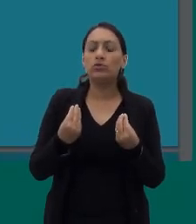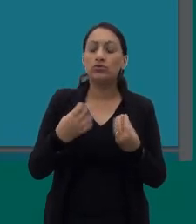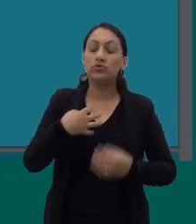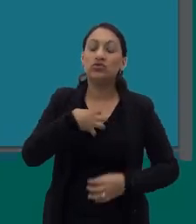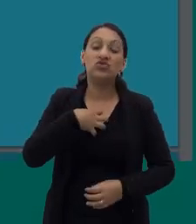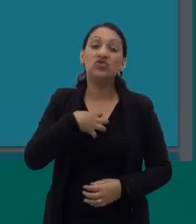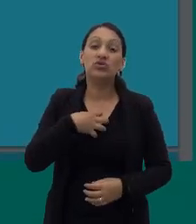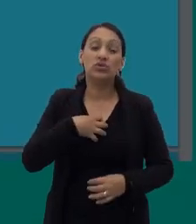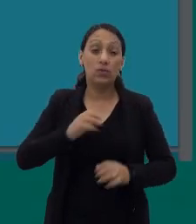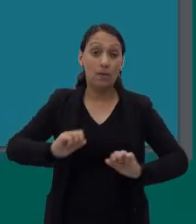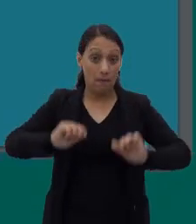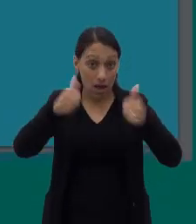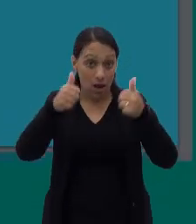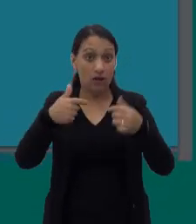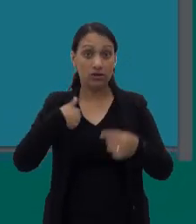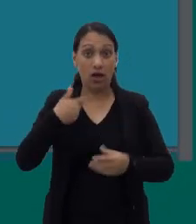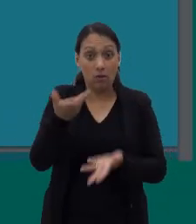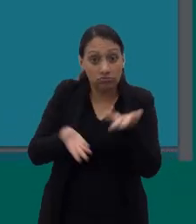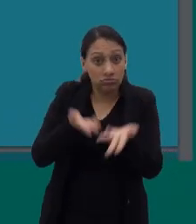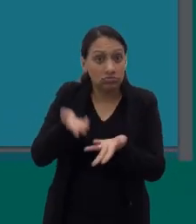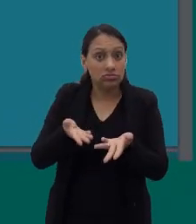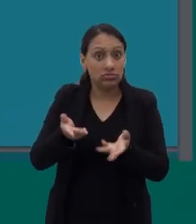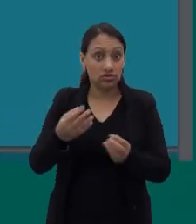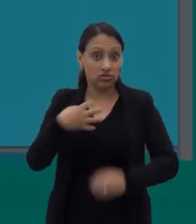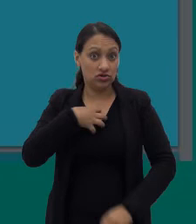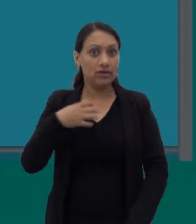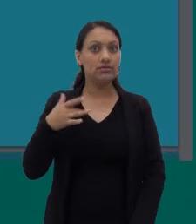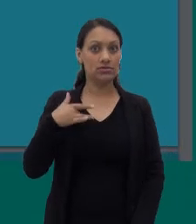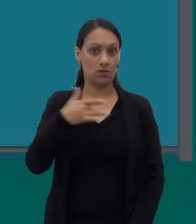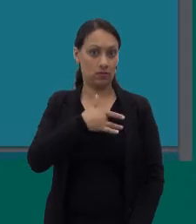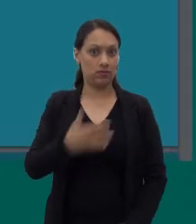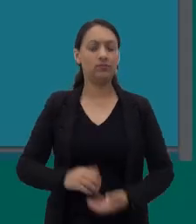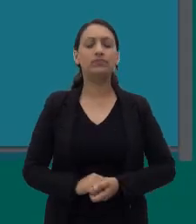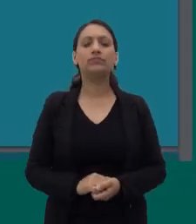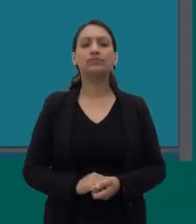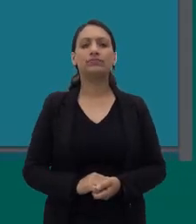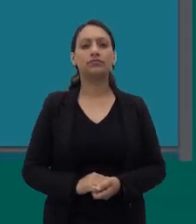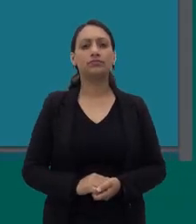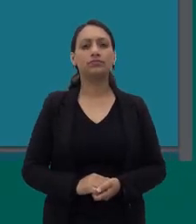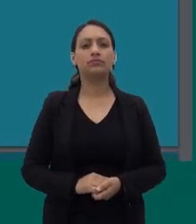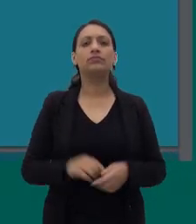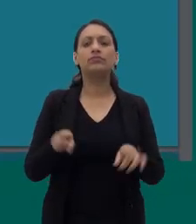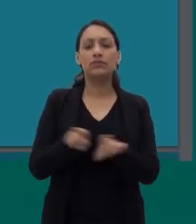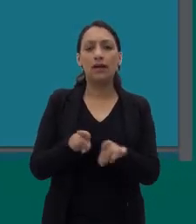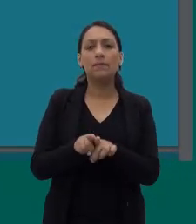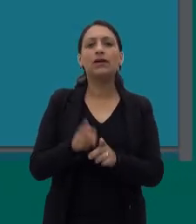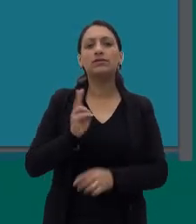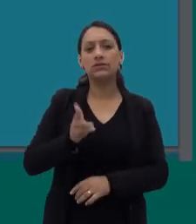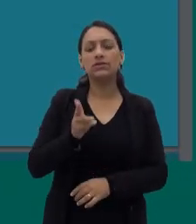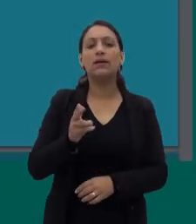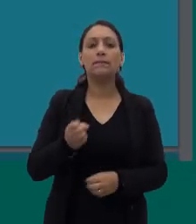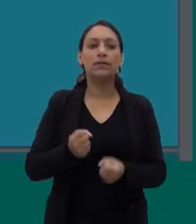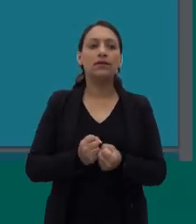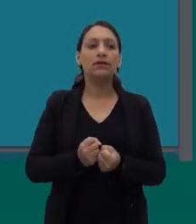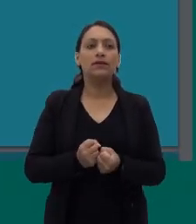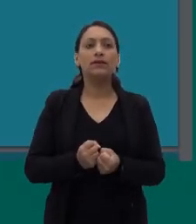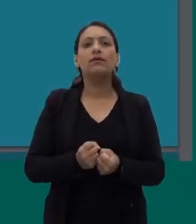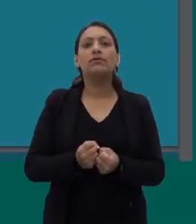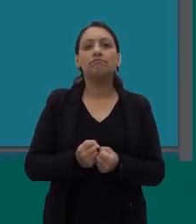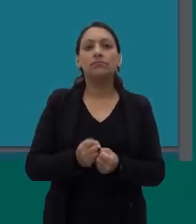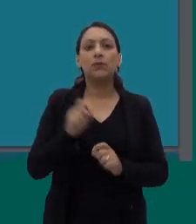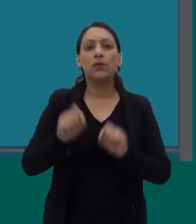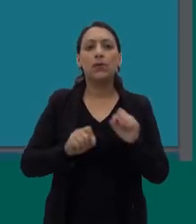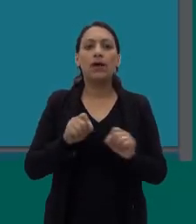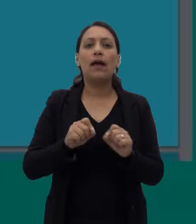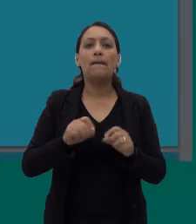forma mais saudável, vamos pensar assim? Sempre salientando, né, que um pouquinho de cada aí faz parte do